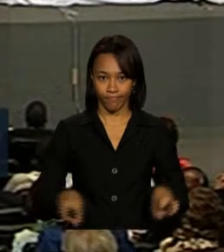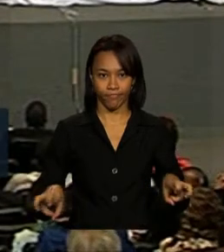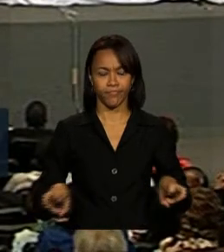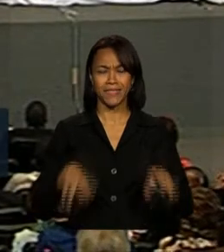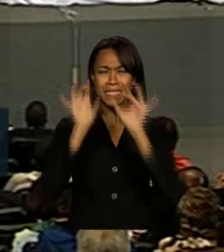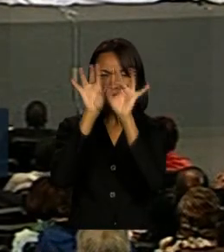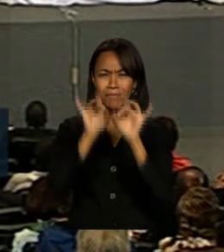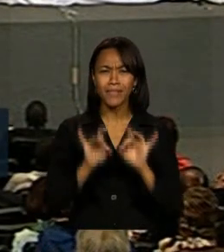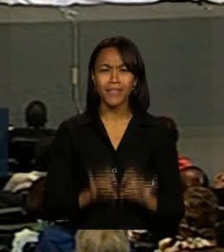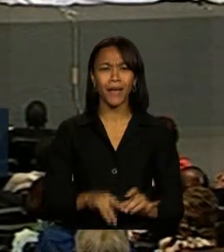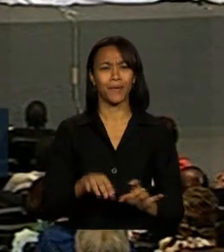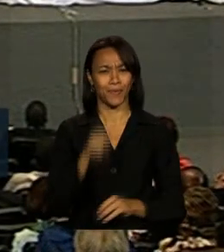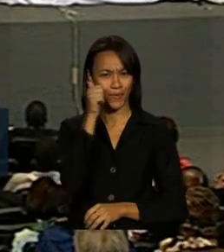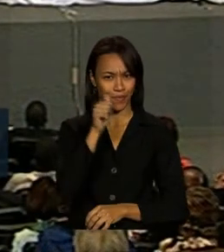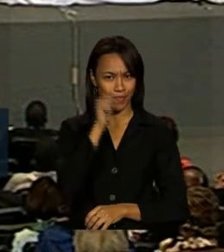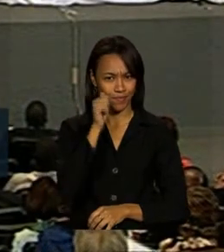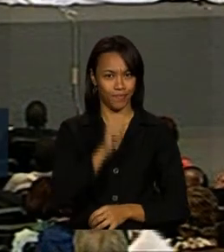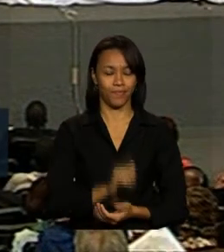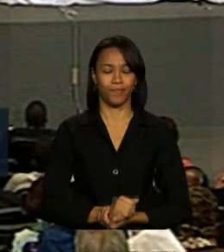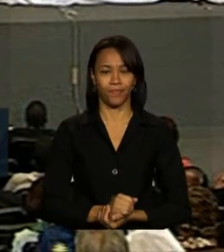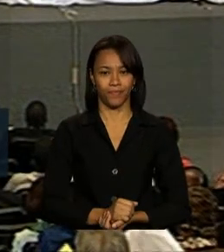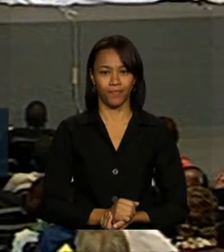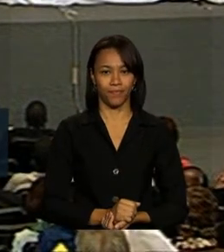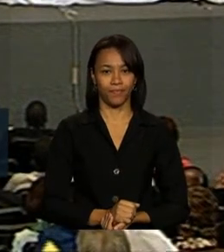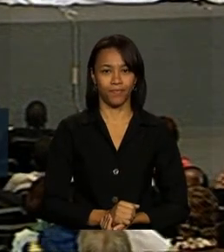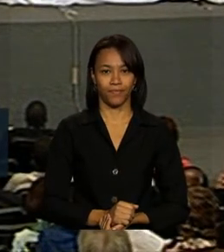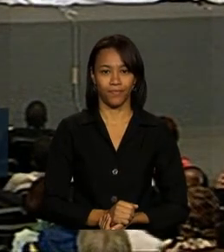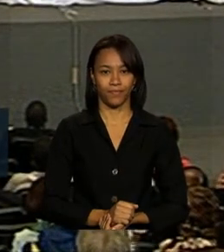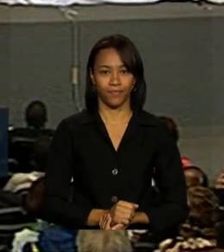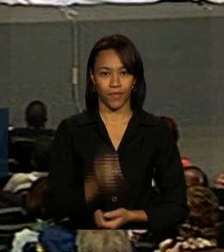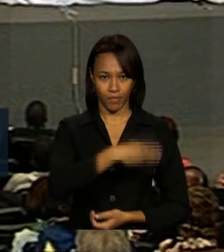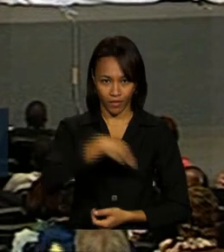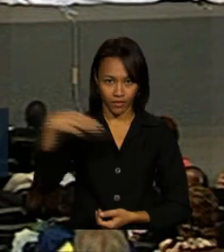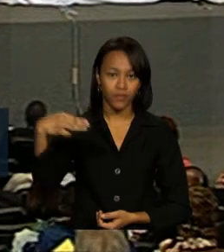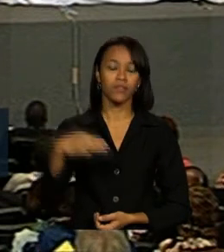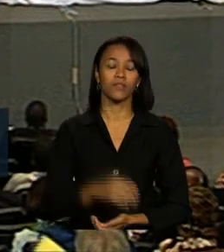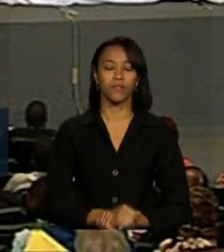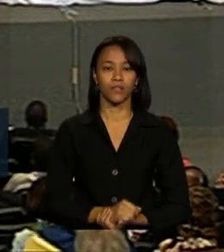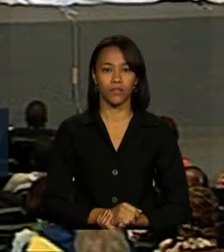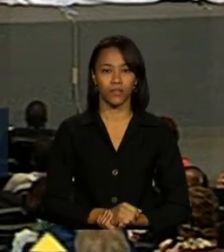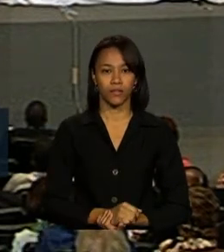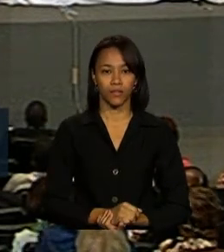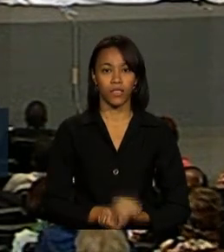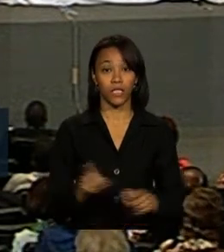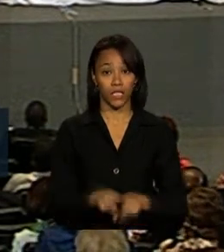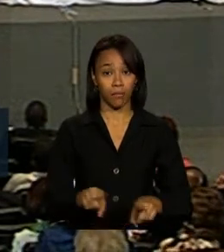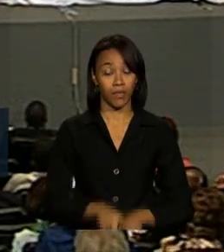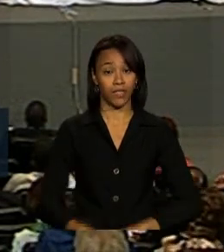especialmente mulheres da Musa, a ministra, de saudar